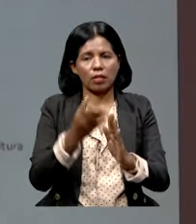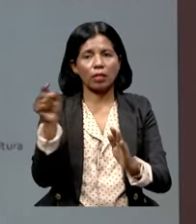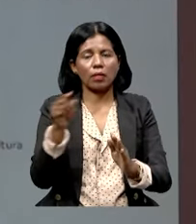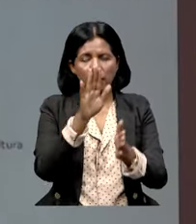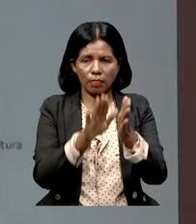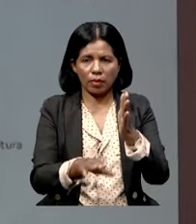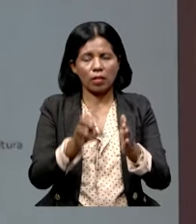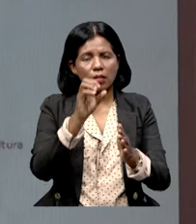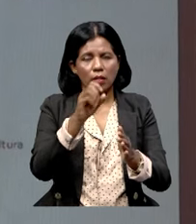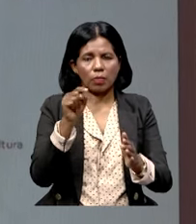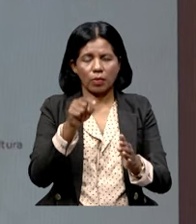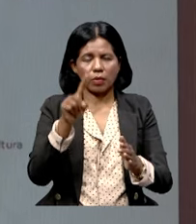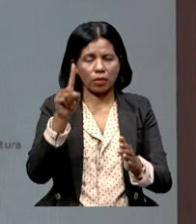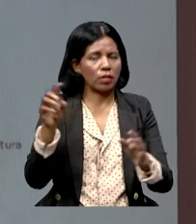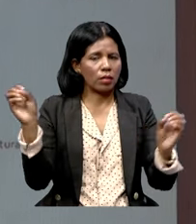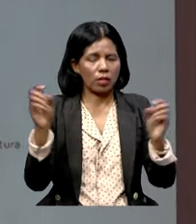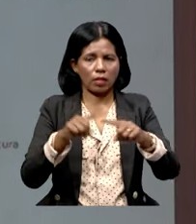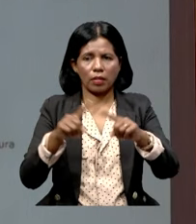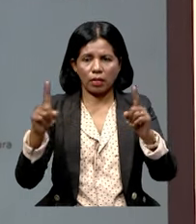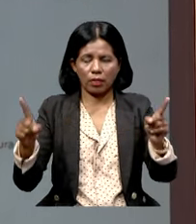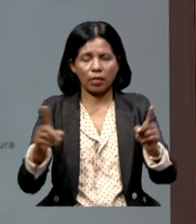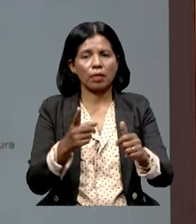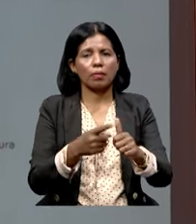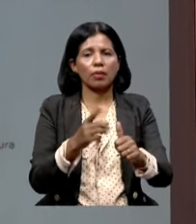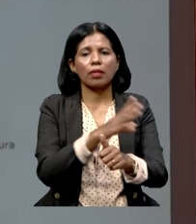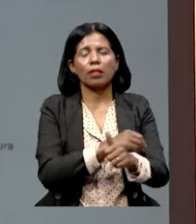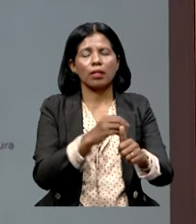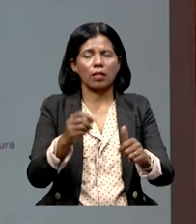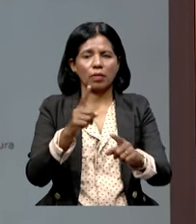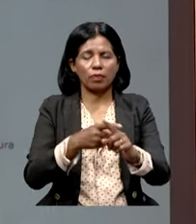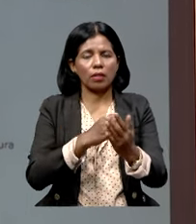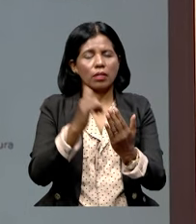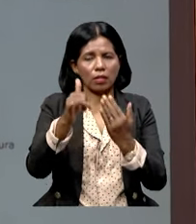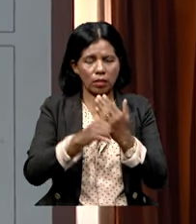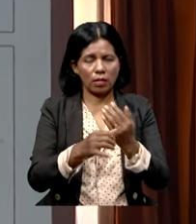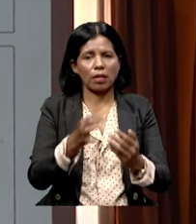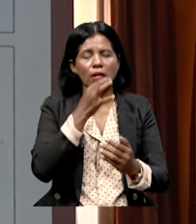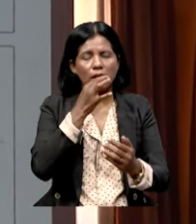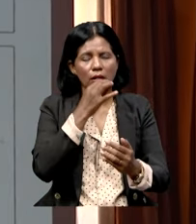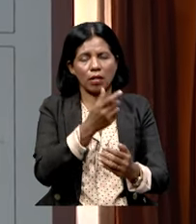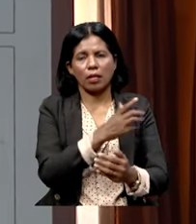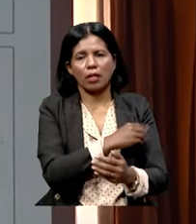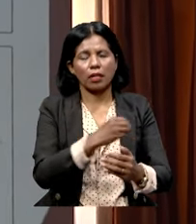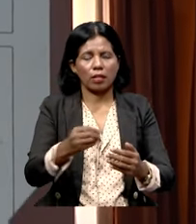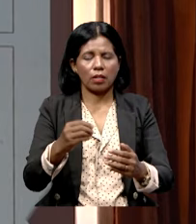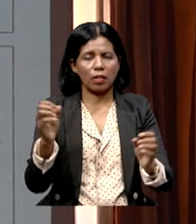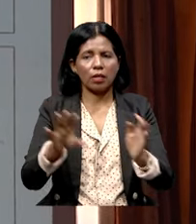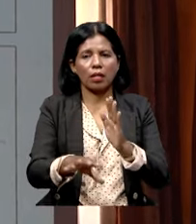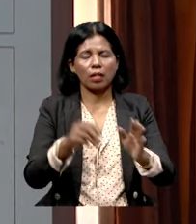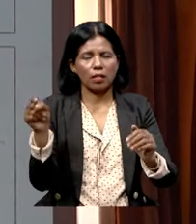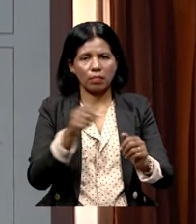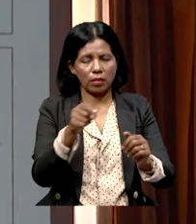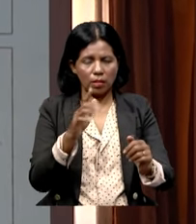menos 0.1, la ira diferente com índice preço consumidor fula em julho, mas bem rahan no bebidas laos alcoólicas retam por